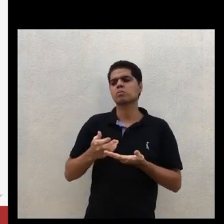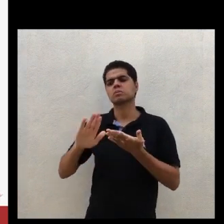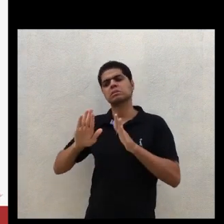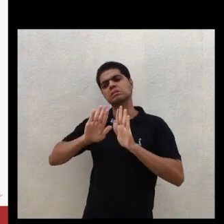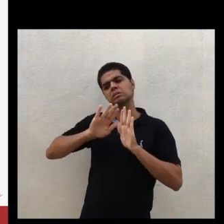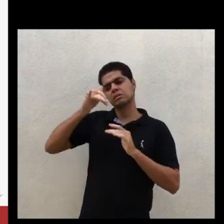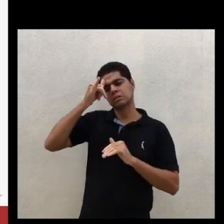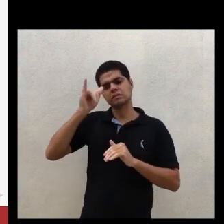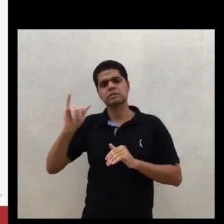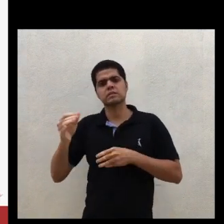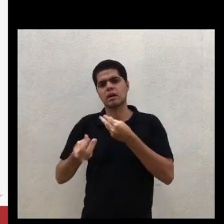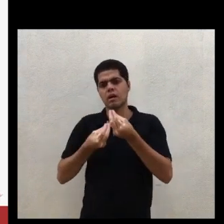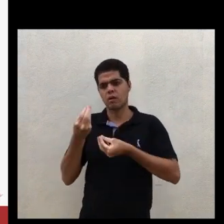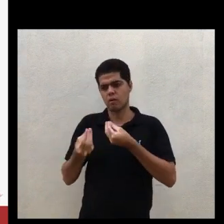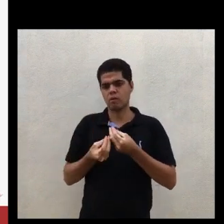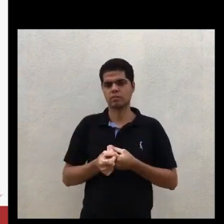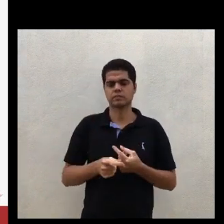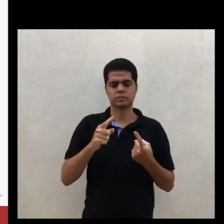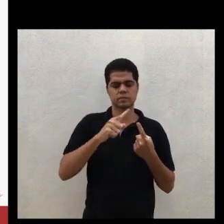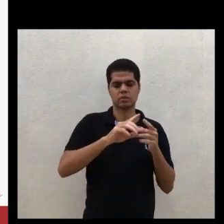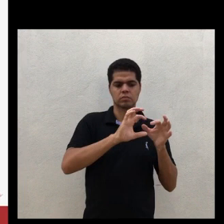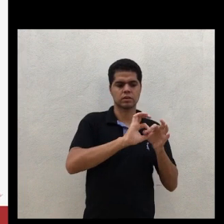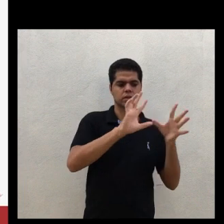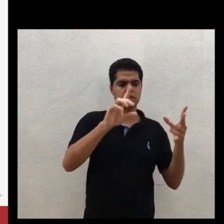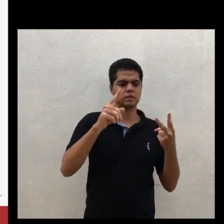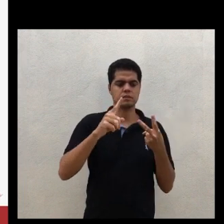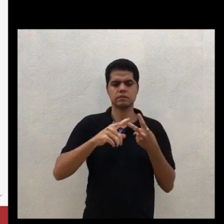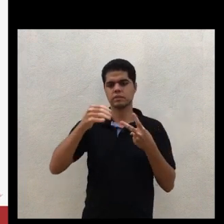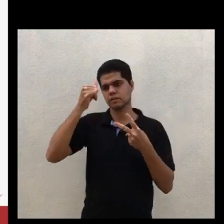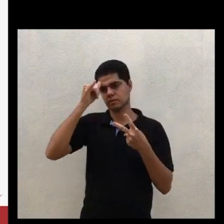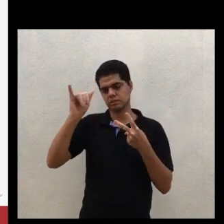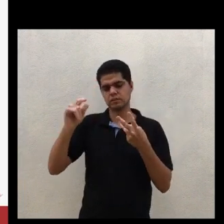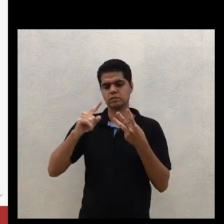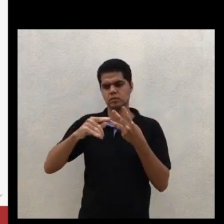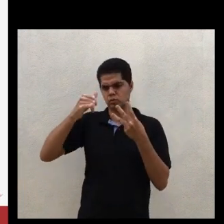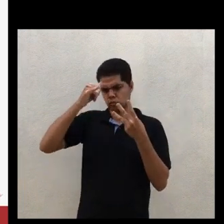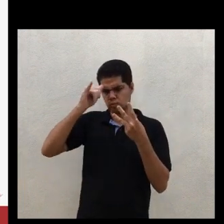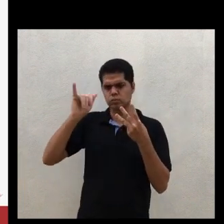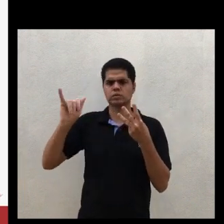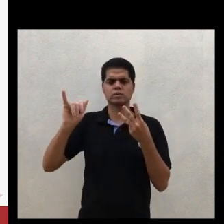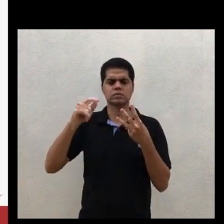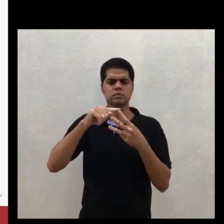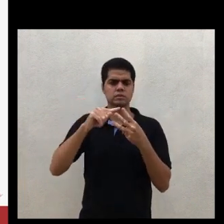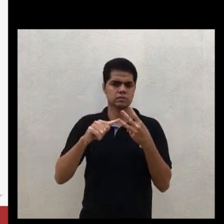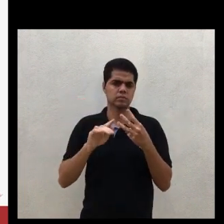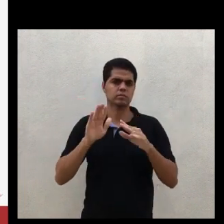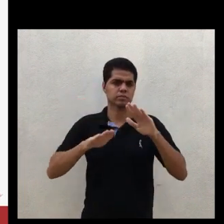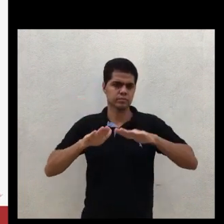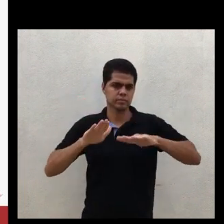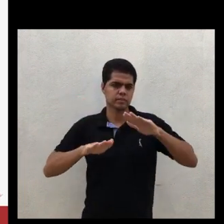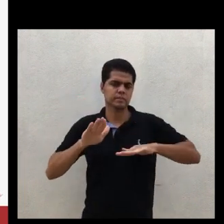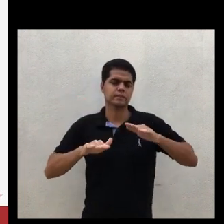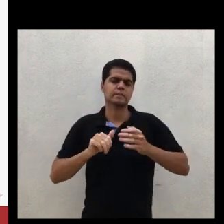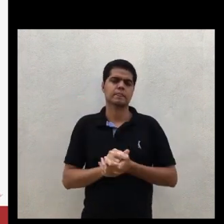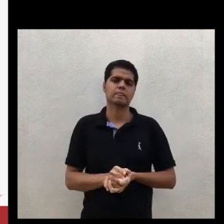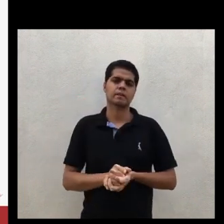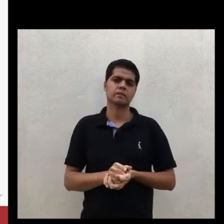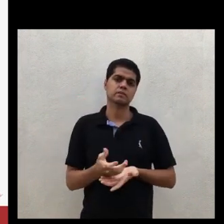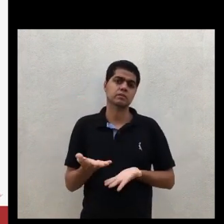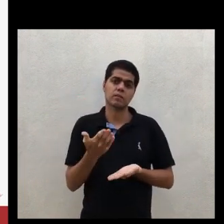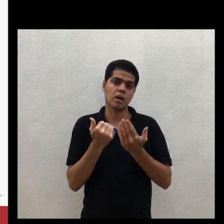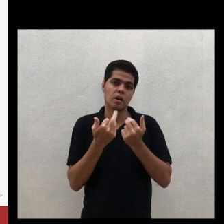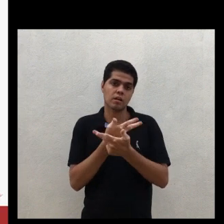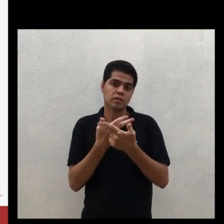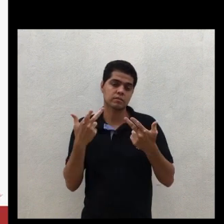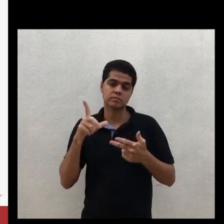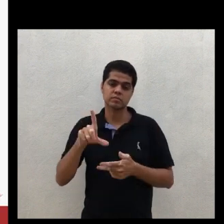muita restrição. Então tem livremente, com restrição, com muita restrição. É um trabalho junto com o pessoal da nutrição, né? Então você pode